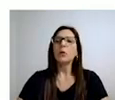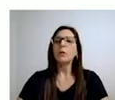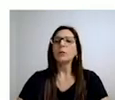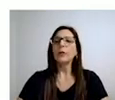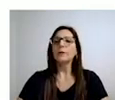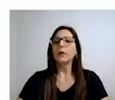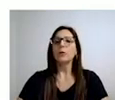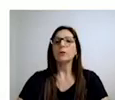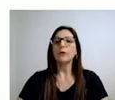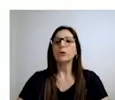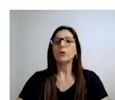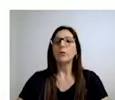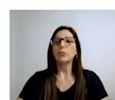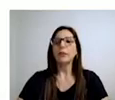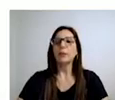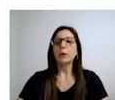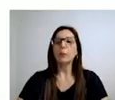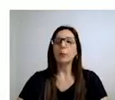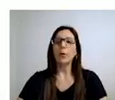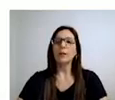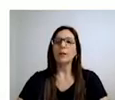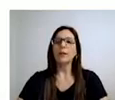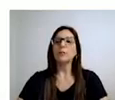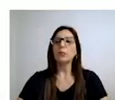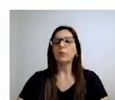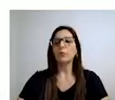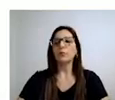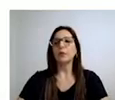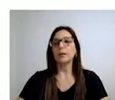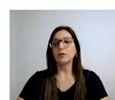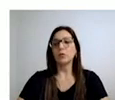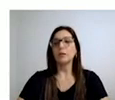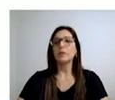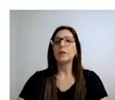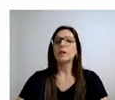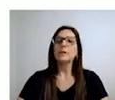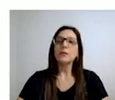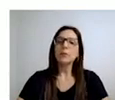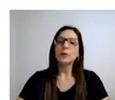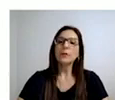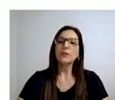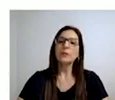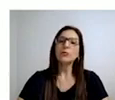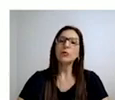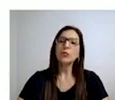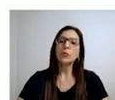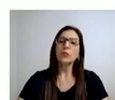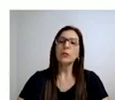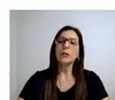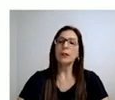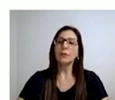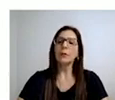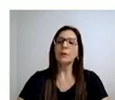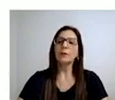Quando entra em contato com o estigma, o pólen ele sofre modificações, transformando-se em um tubo que leva